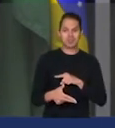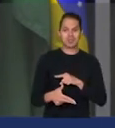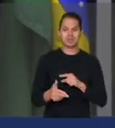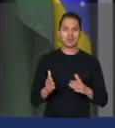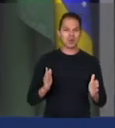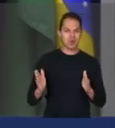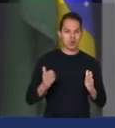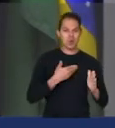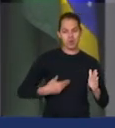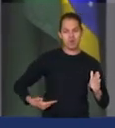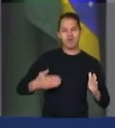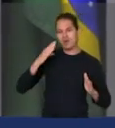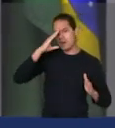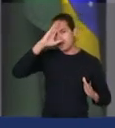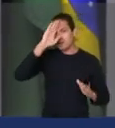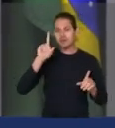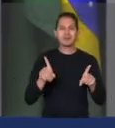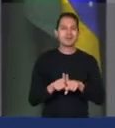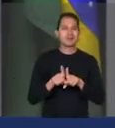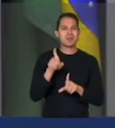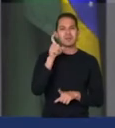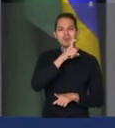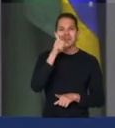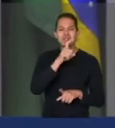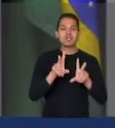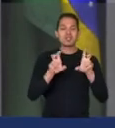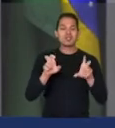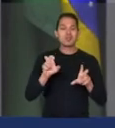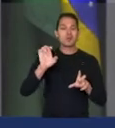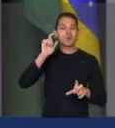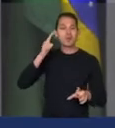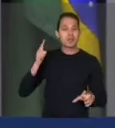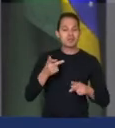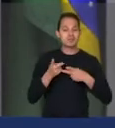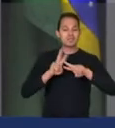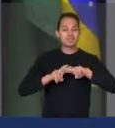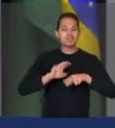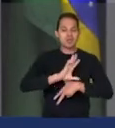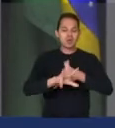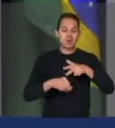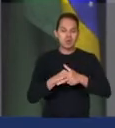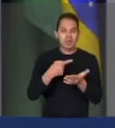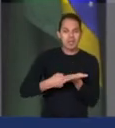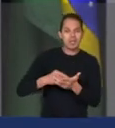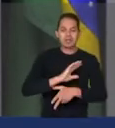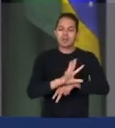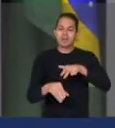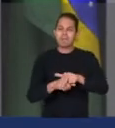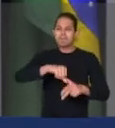Bolsonaro. Tantas mentiras sobre o ex-presidiário corrupto que comandou o maior esquema de corrupção desse